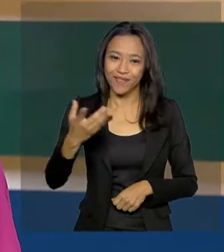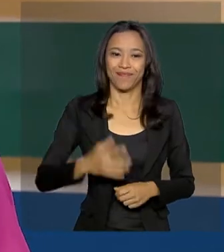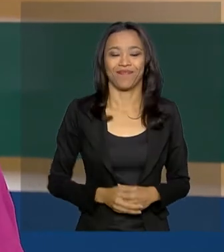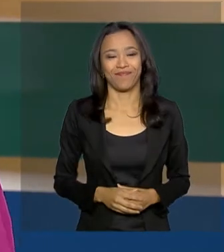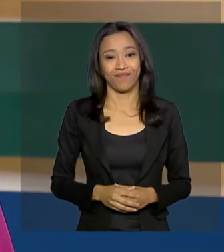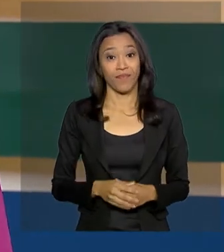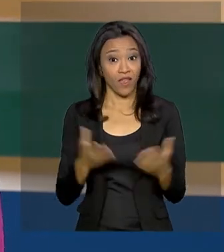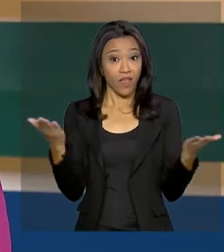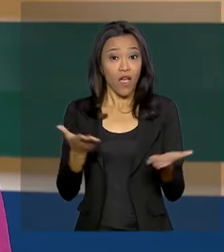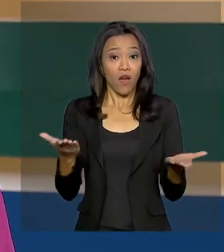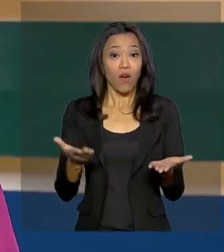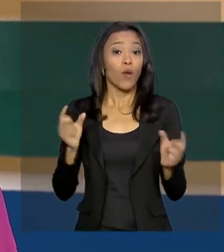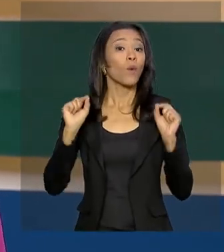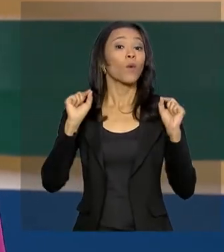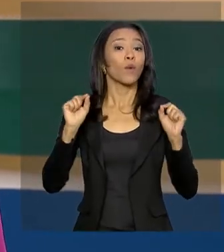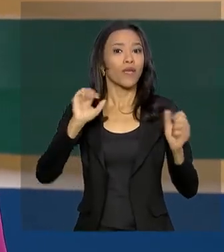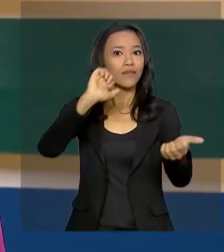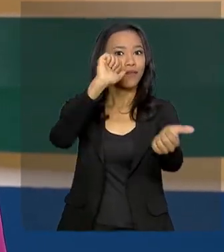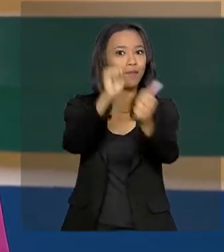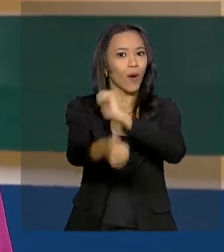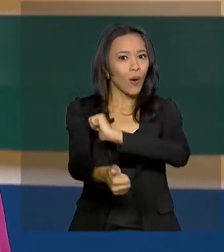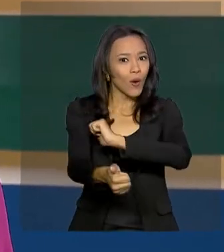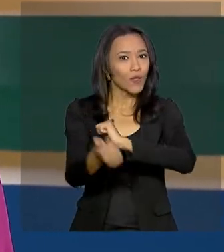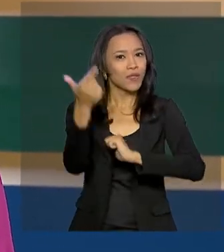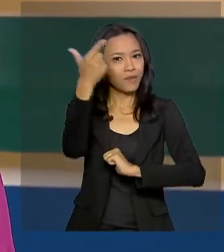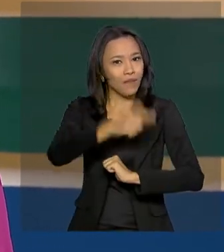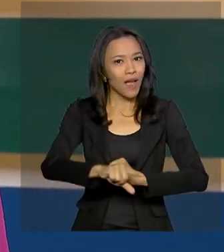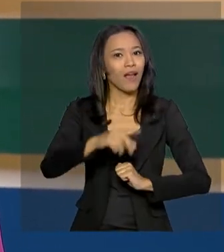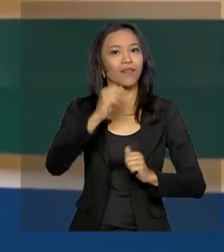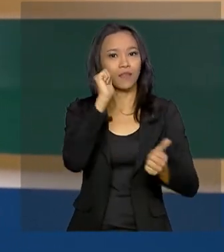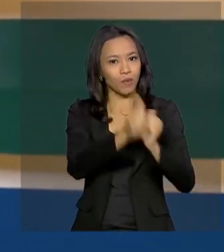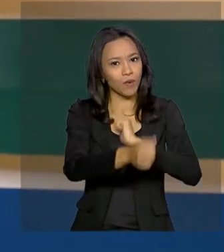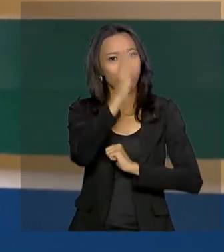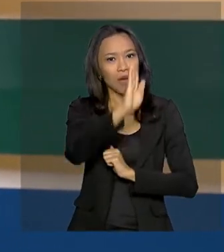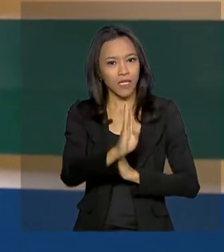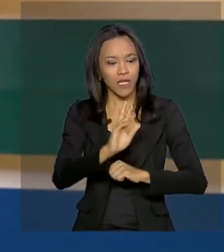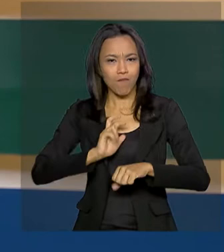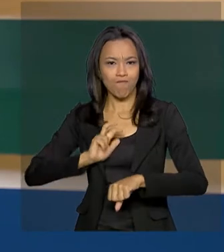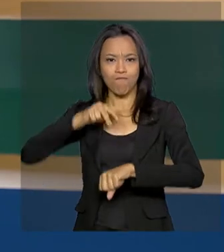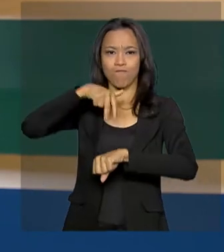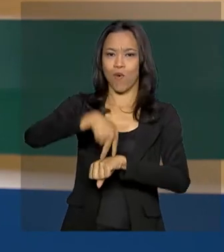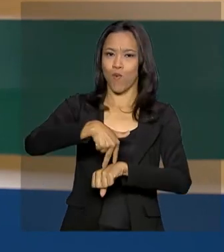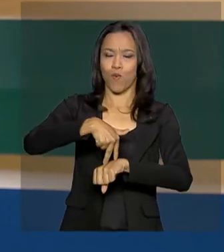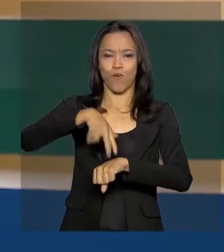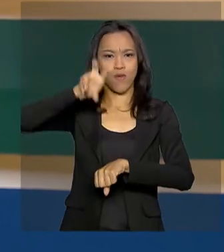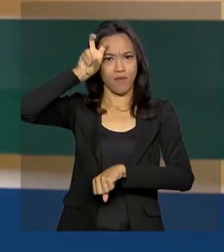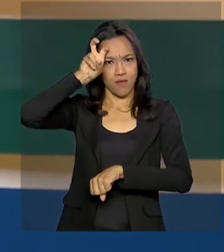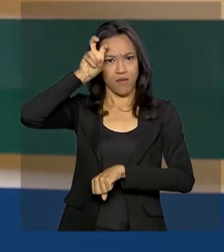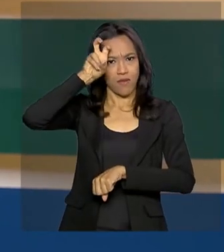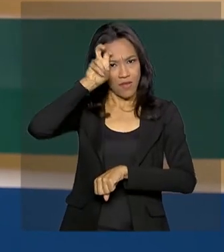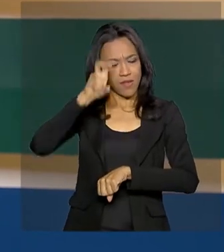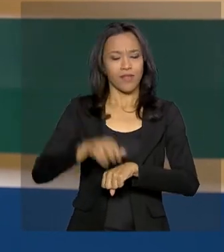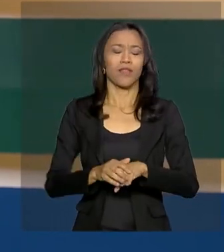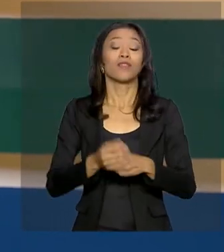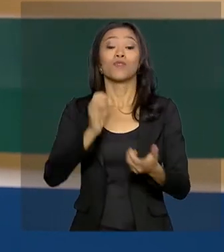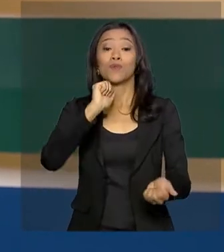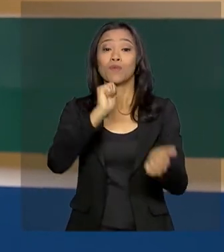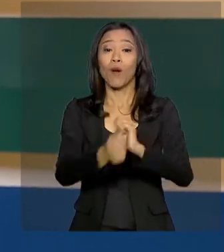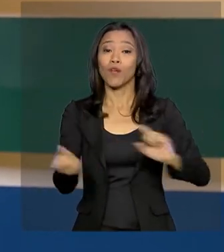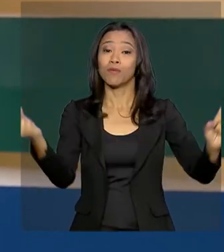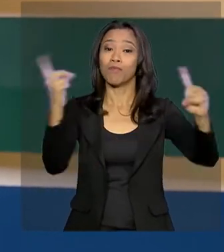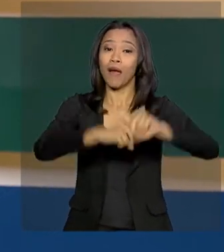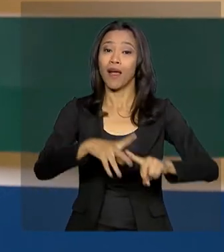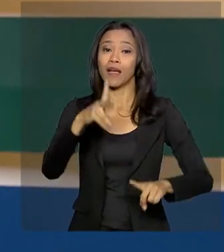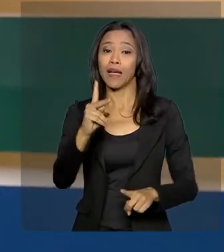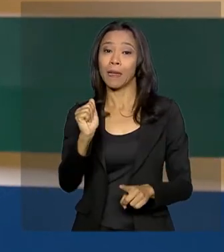e agora vamos falar de esporte mais atletas brasileiros subiram ao pódio nesta quinta feira nos jogos pan americanos de lima no